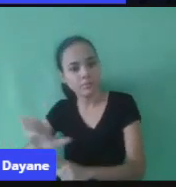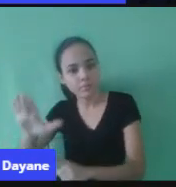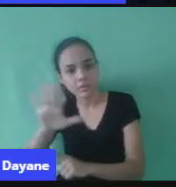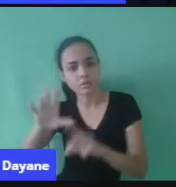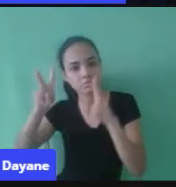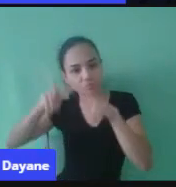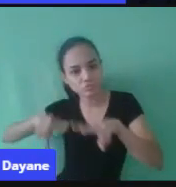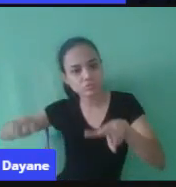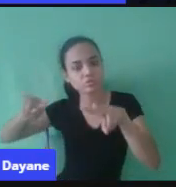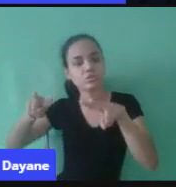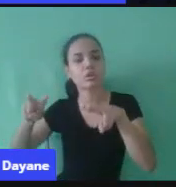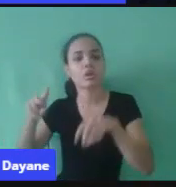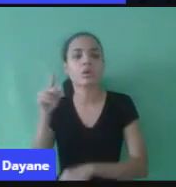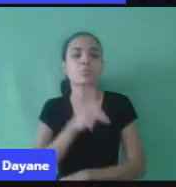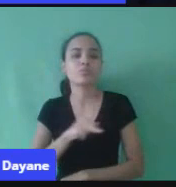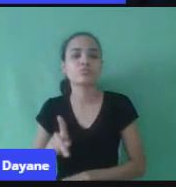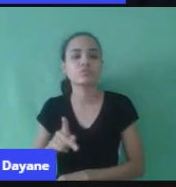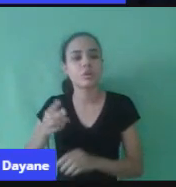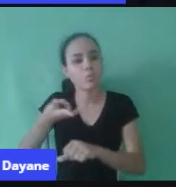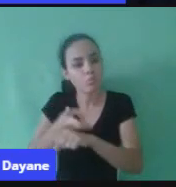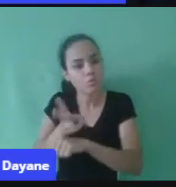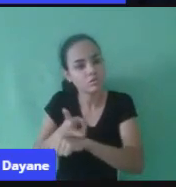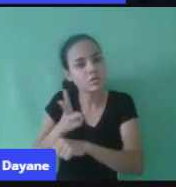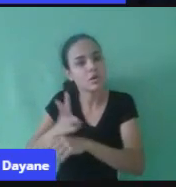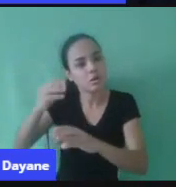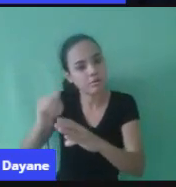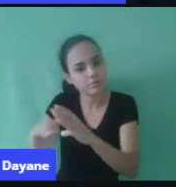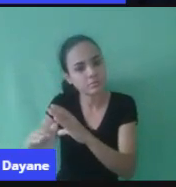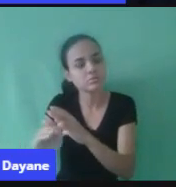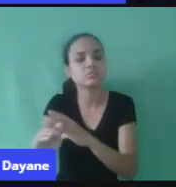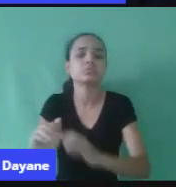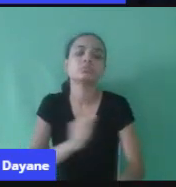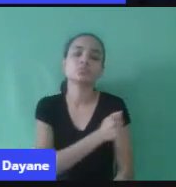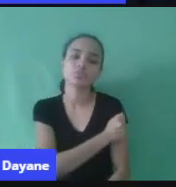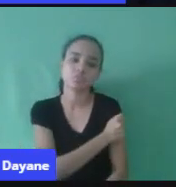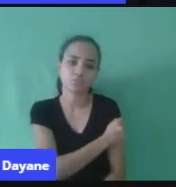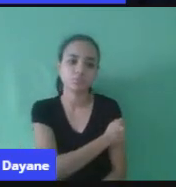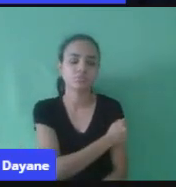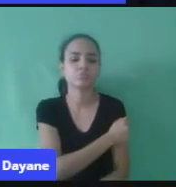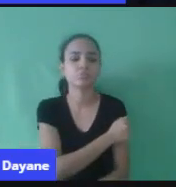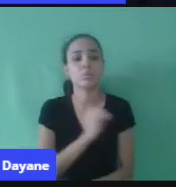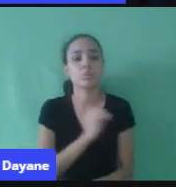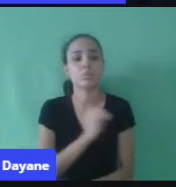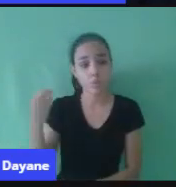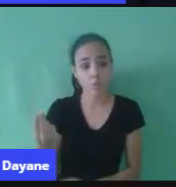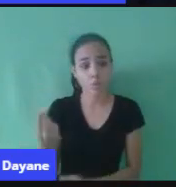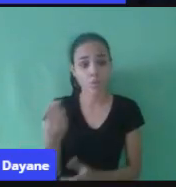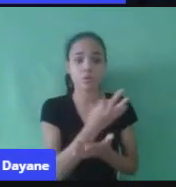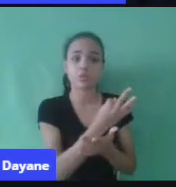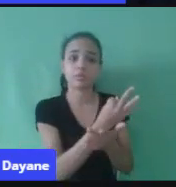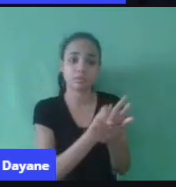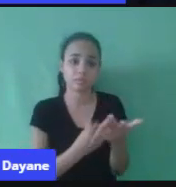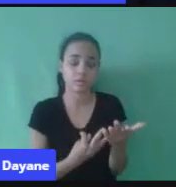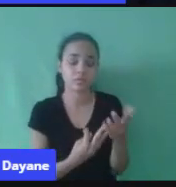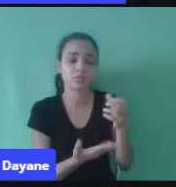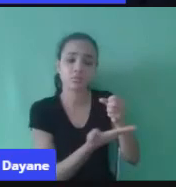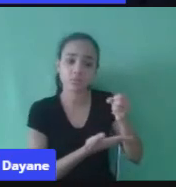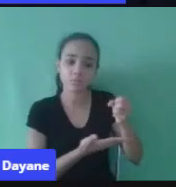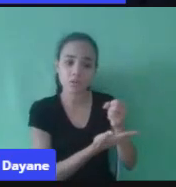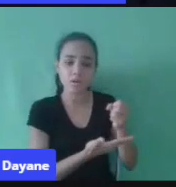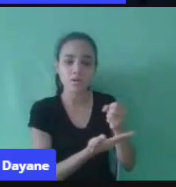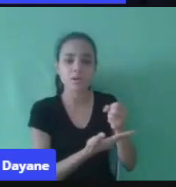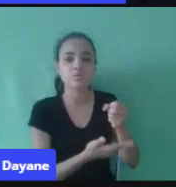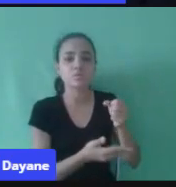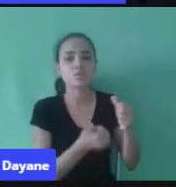pelo WhatsApp, ou as salas virtuais, ou então, através do texto base, o texto de suporte,